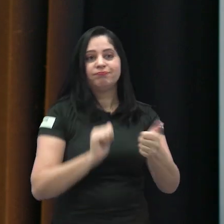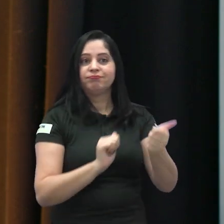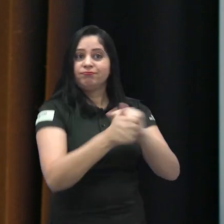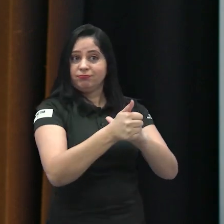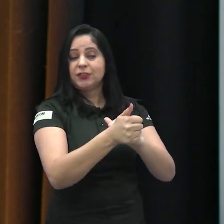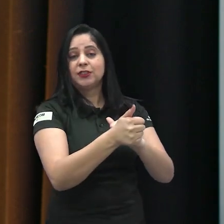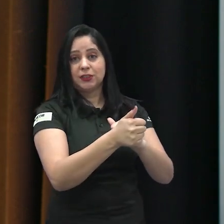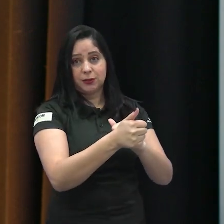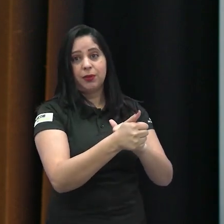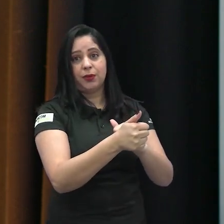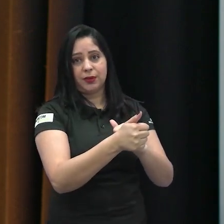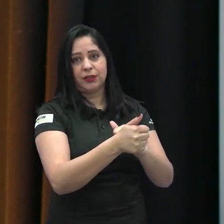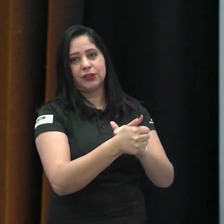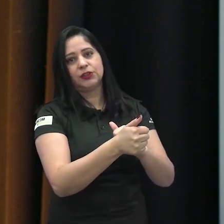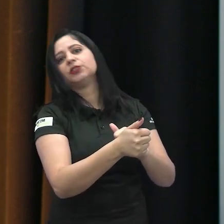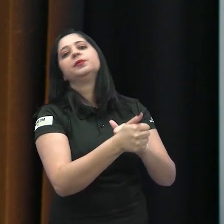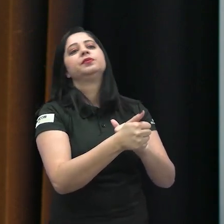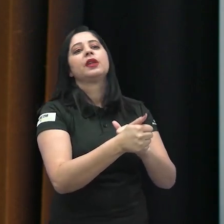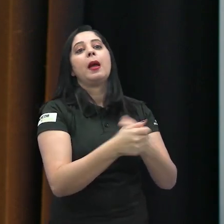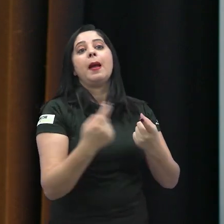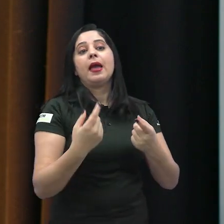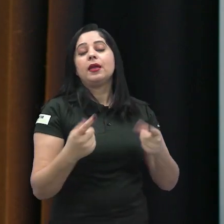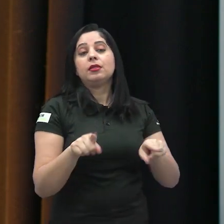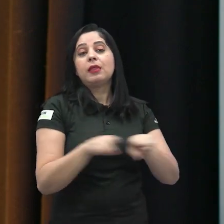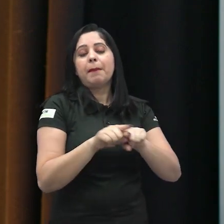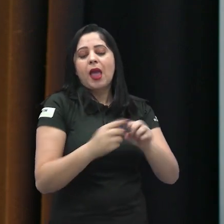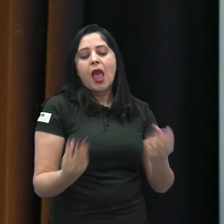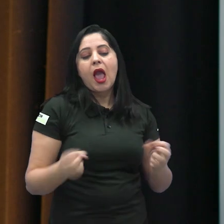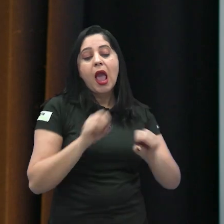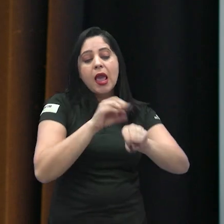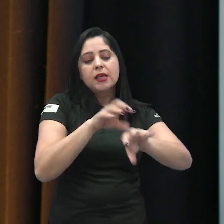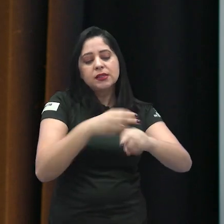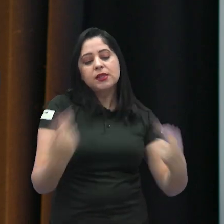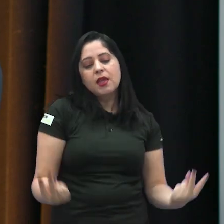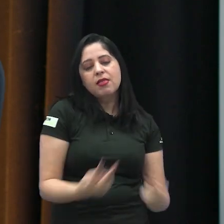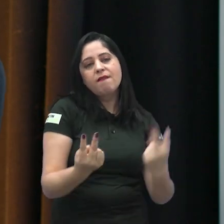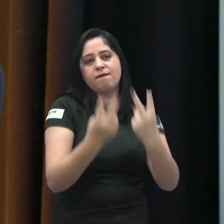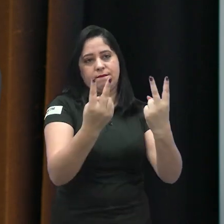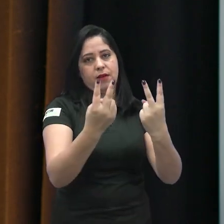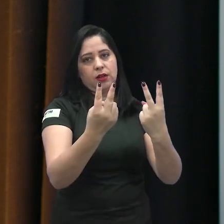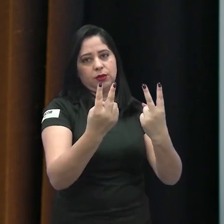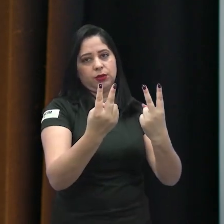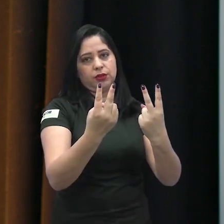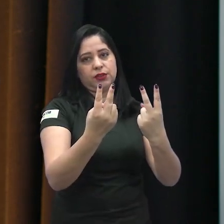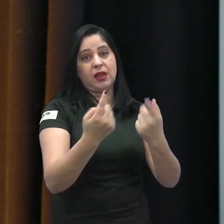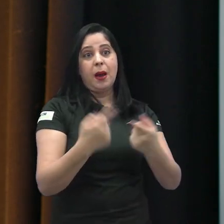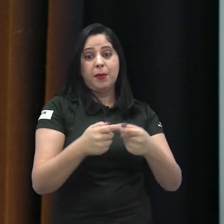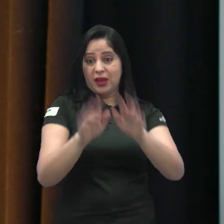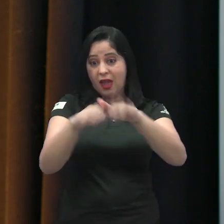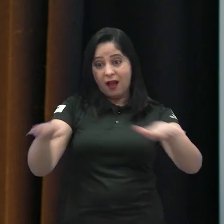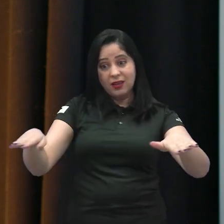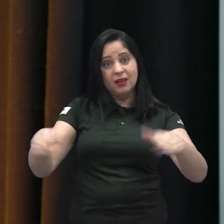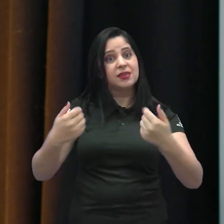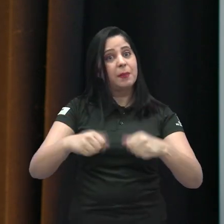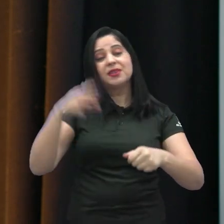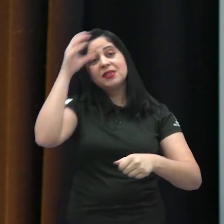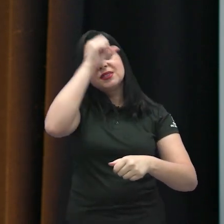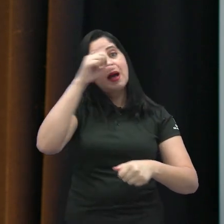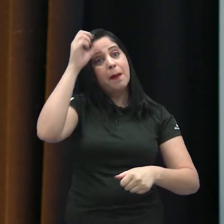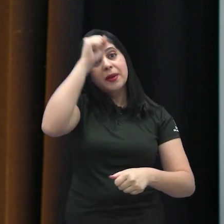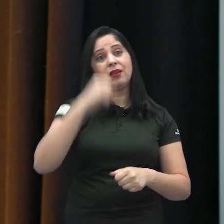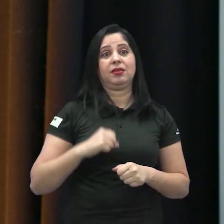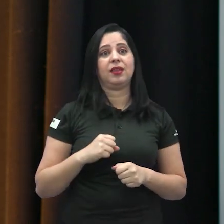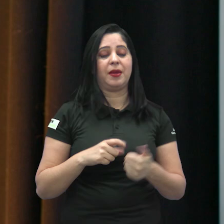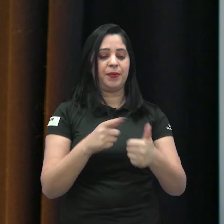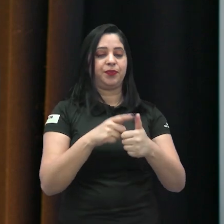como ferramenta educacional e na implementação de valores, justamente para que os valores do esporte que esses meninos possam levar